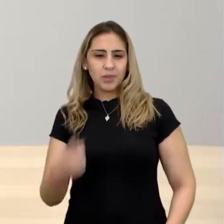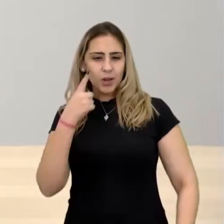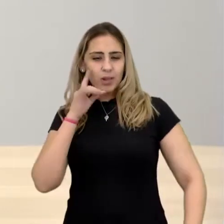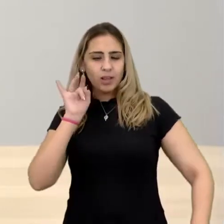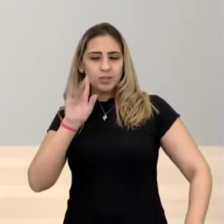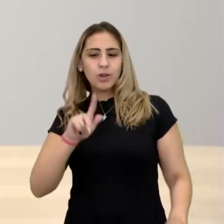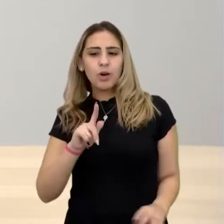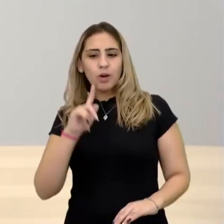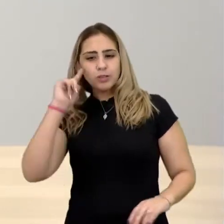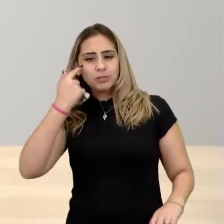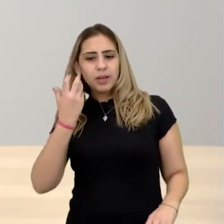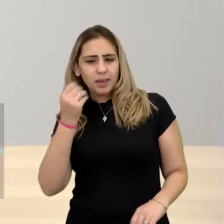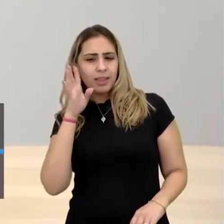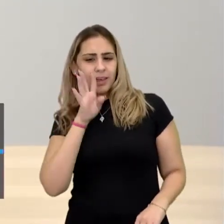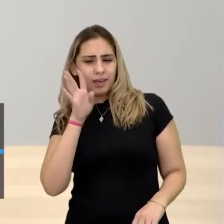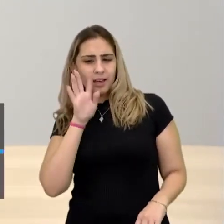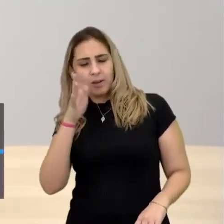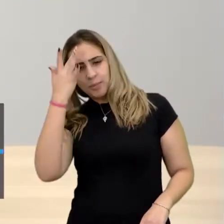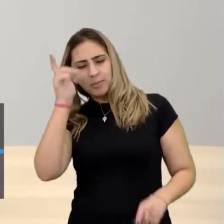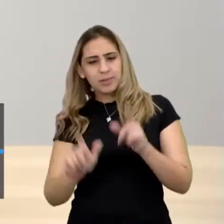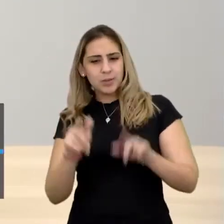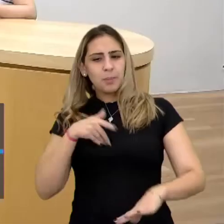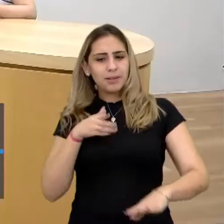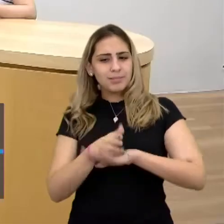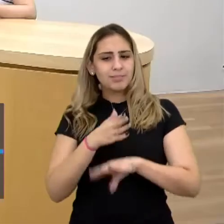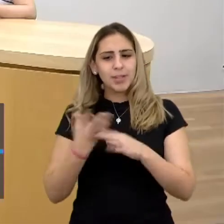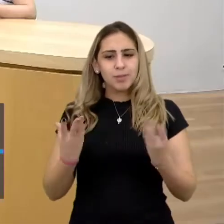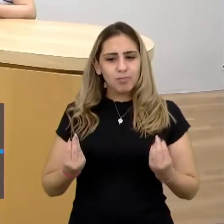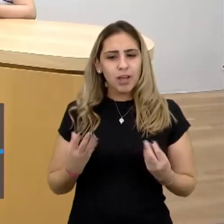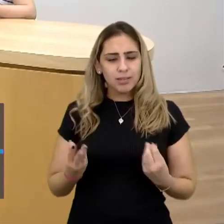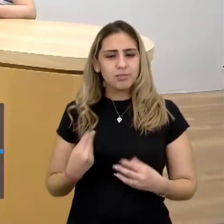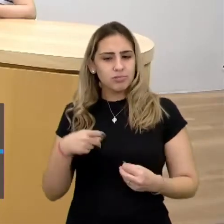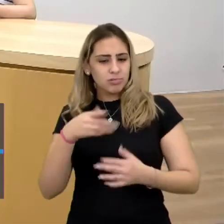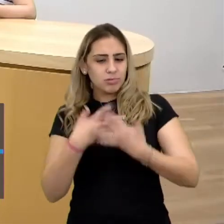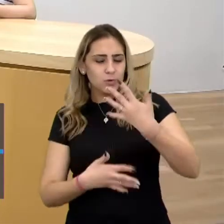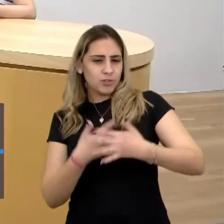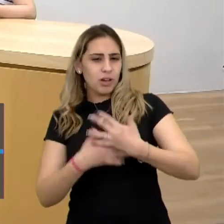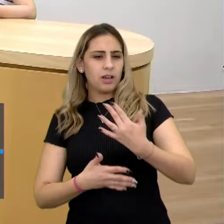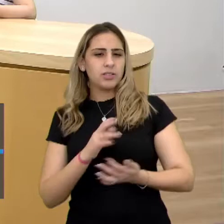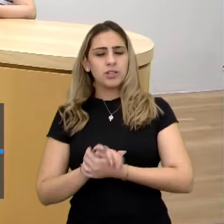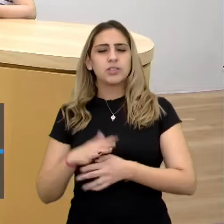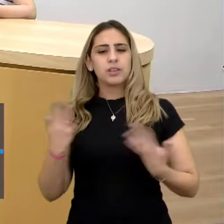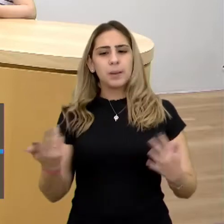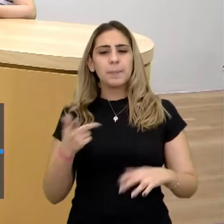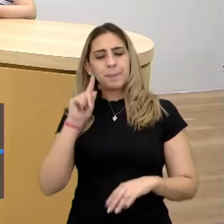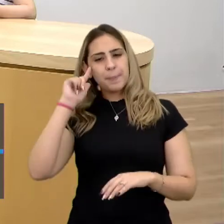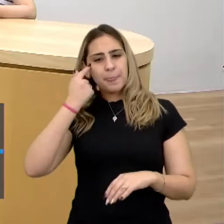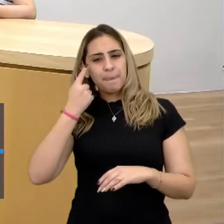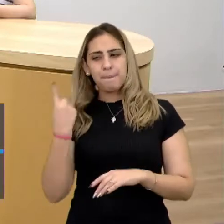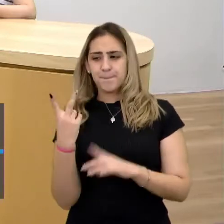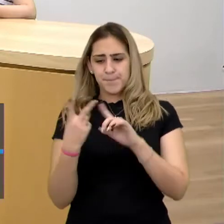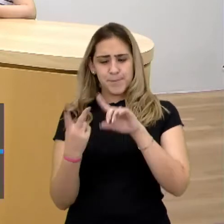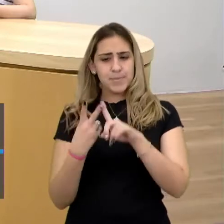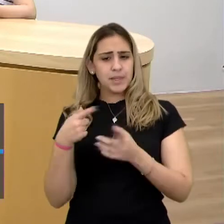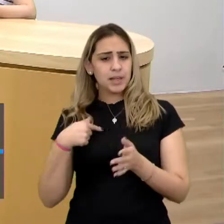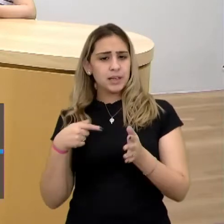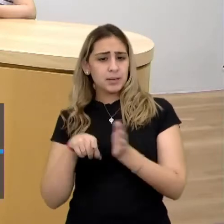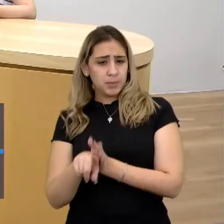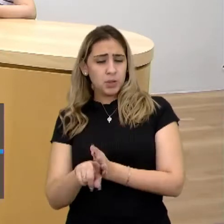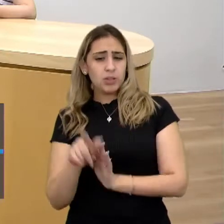Olha só, Giba, que bacana. E o pessoal participando bastante, viu, da enquete. E aí, Giba, olha só, para sua segunda